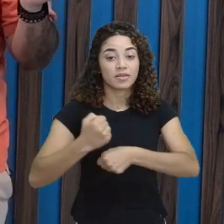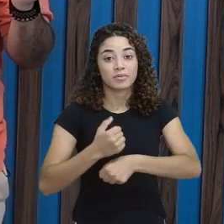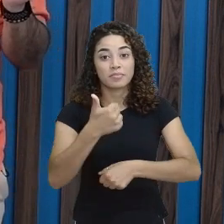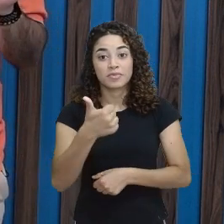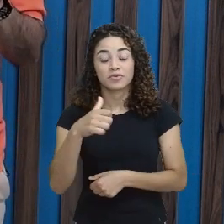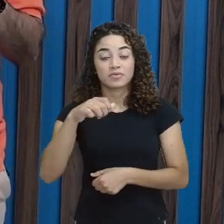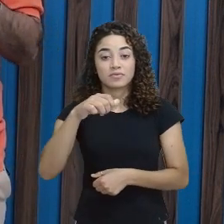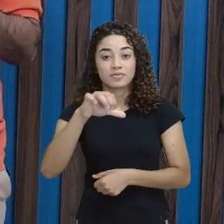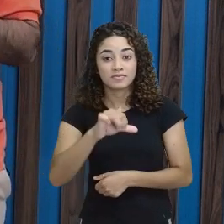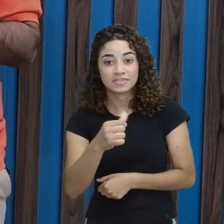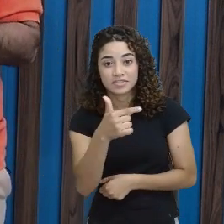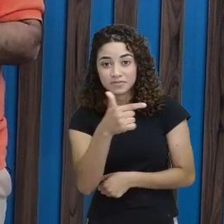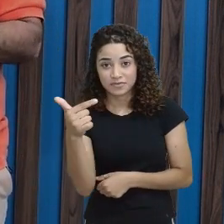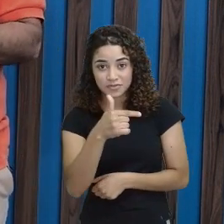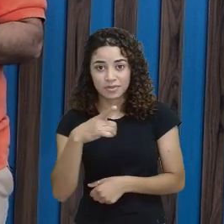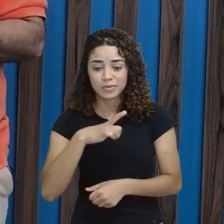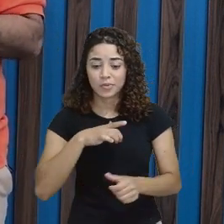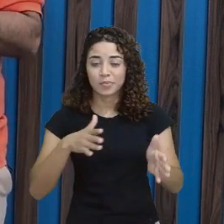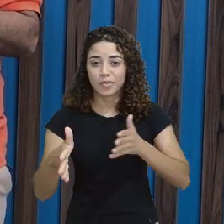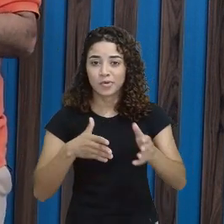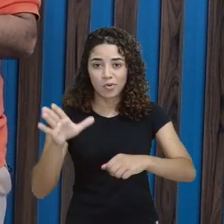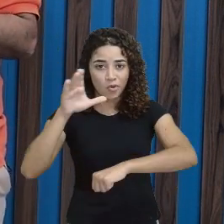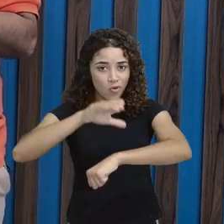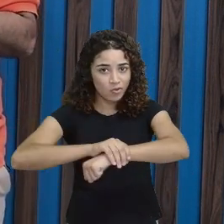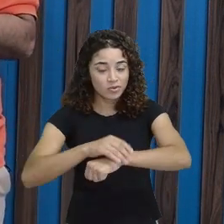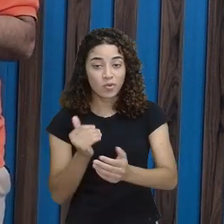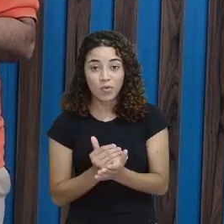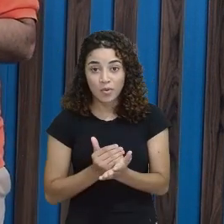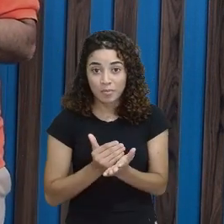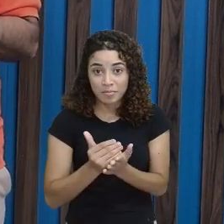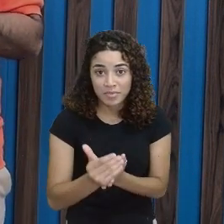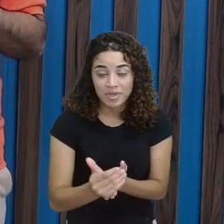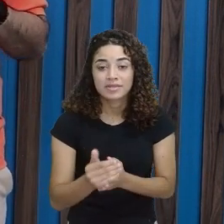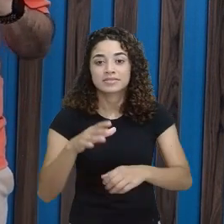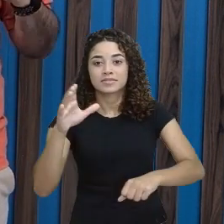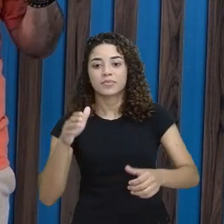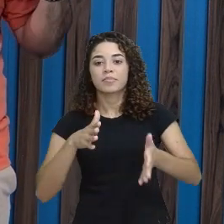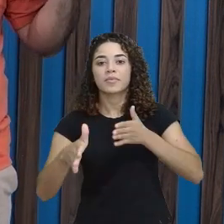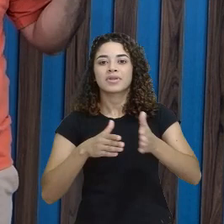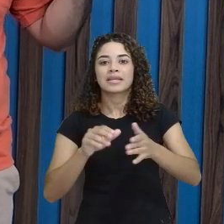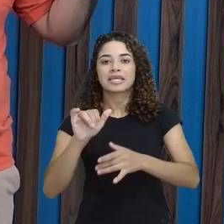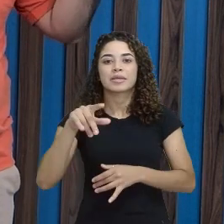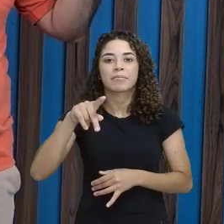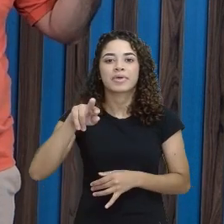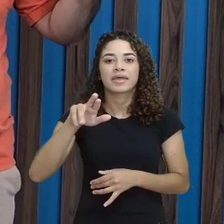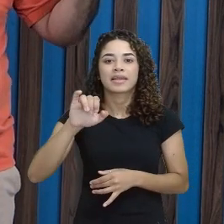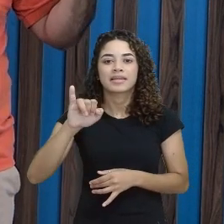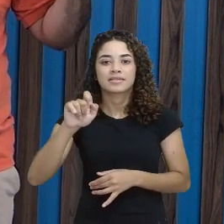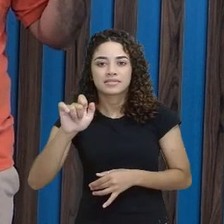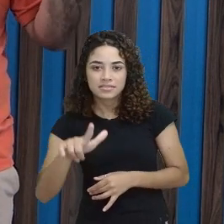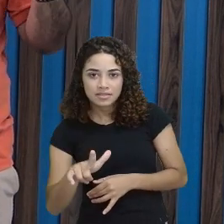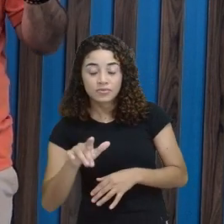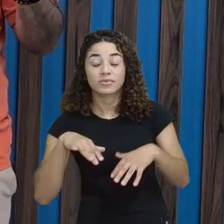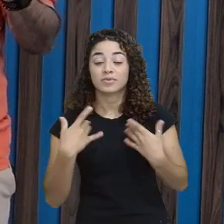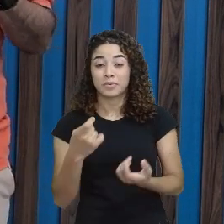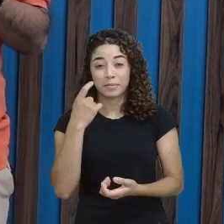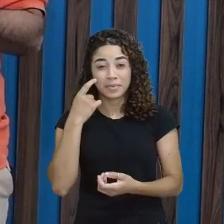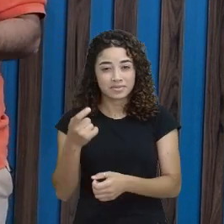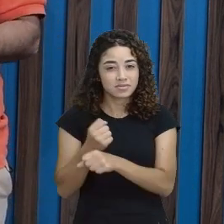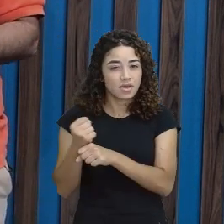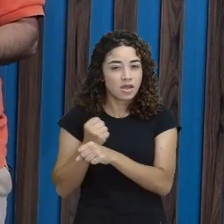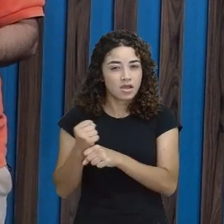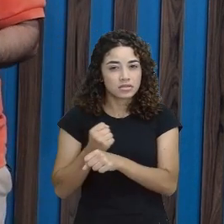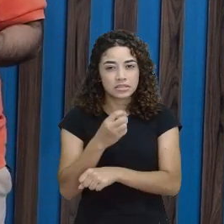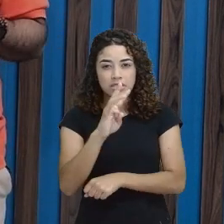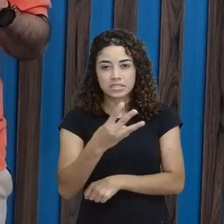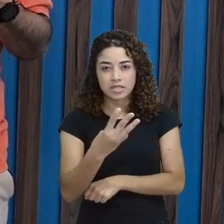ali ao período colonial e dava início ao período imperial. Mas, vejam, esses 322 anos